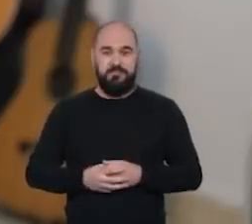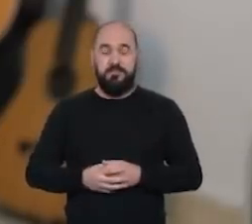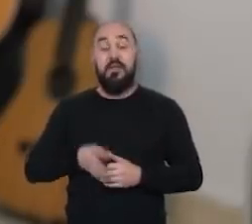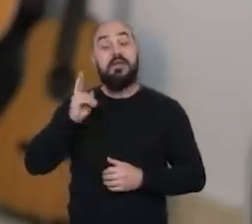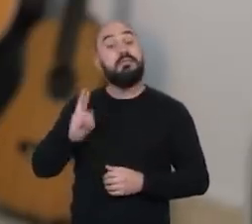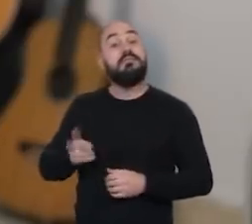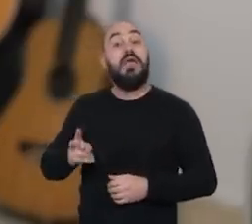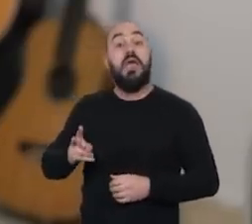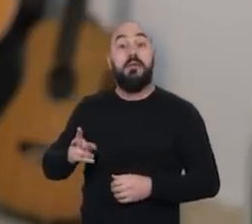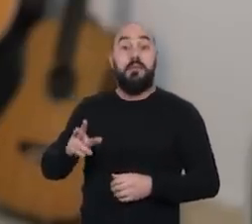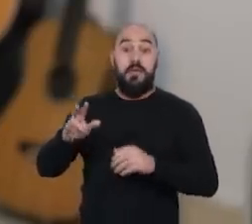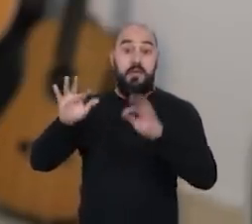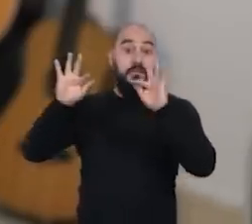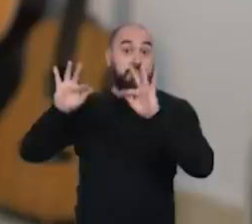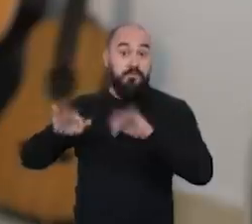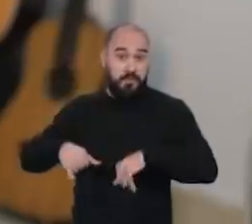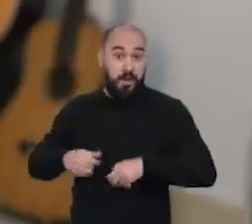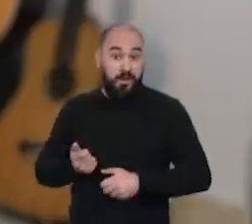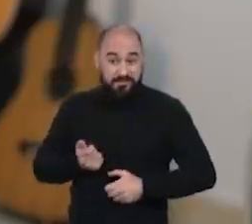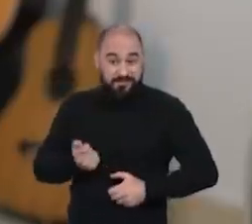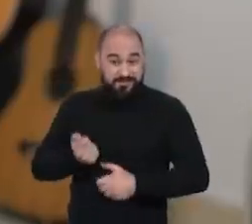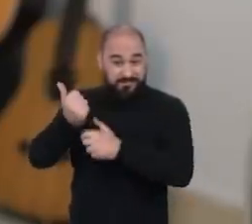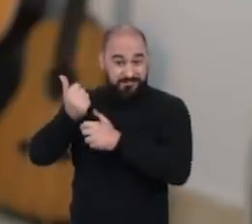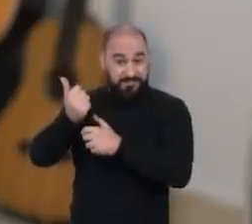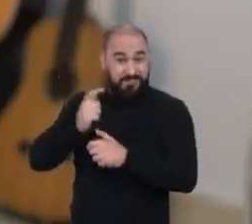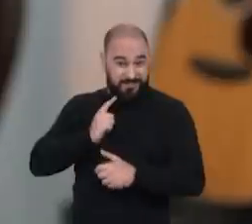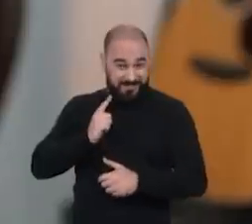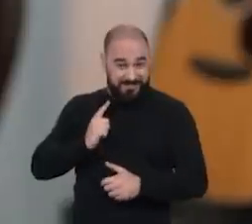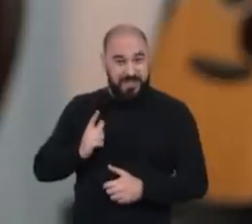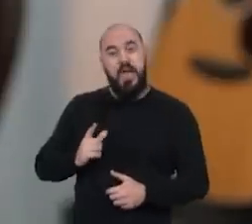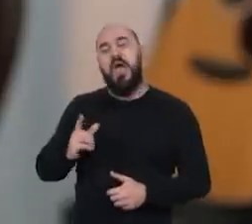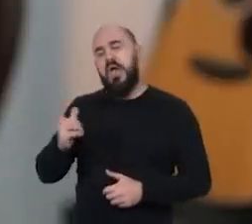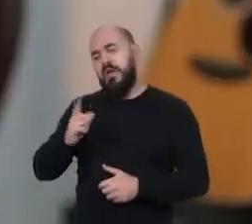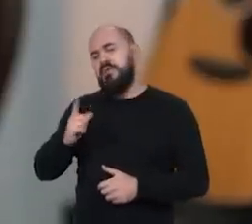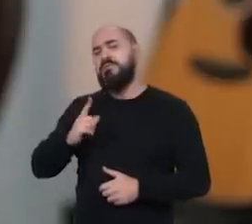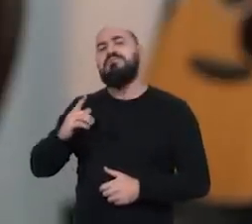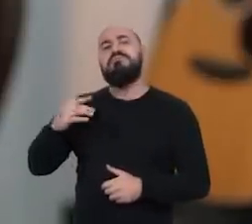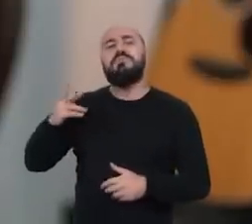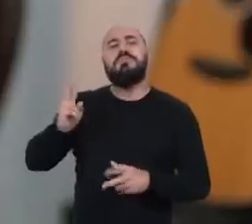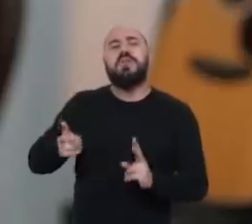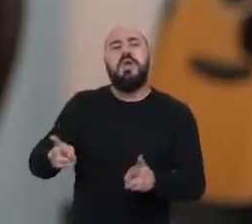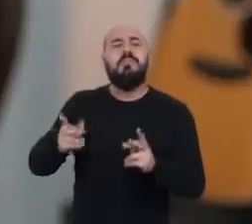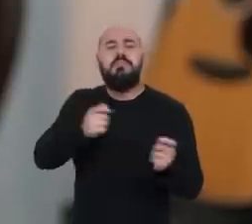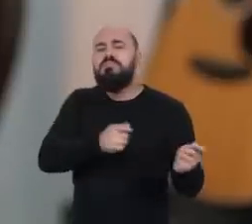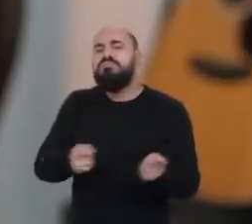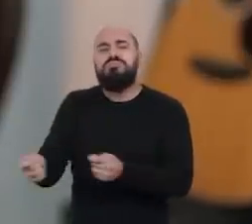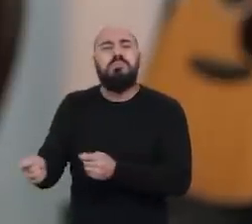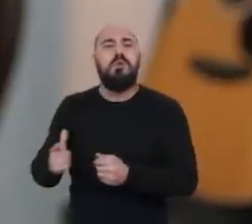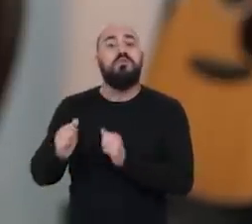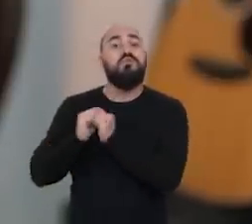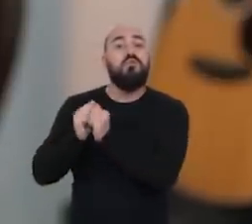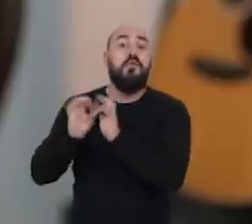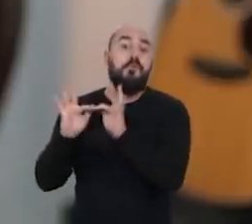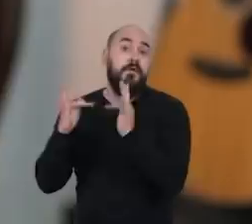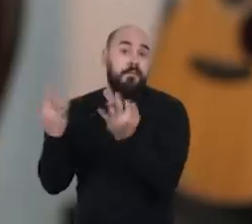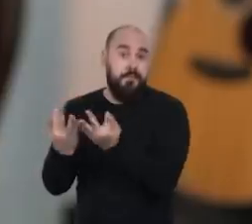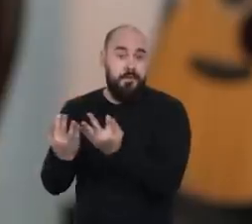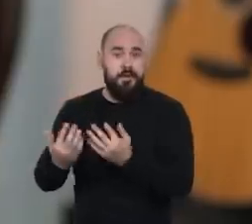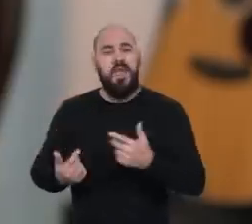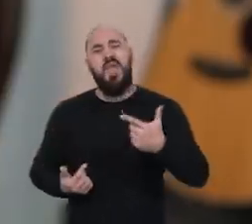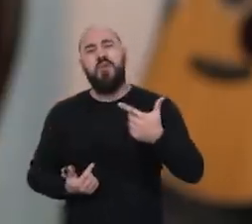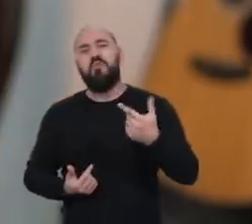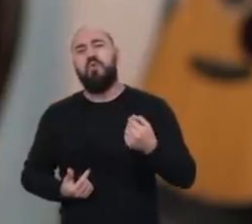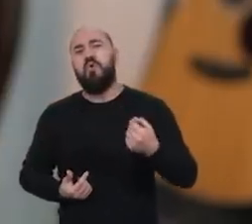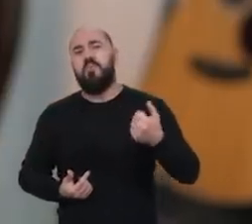como tradição passar com a nossa família. E no ano, então, de 2017, ao final